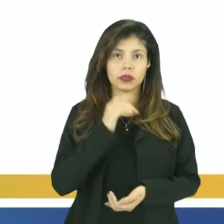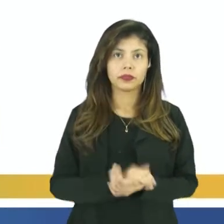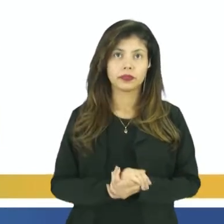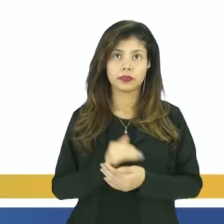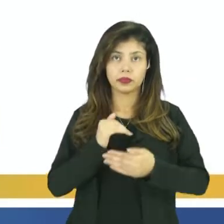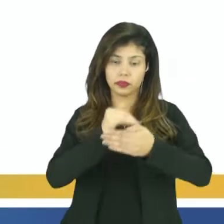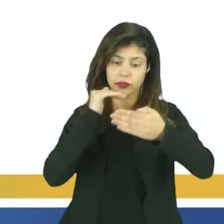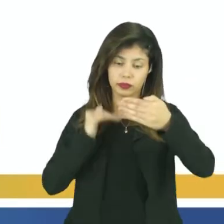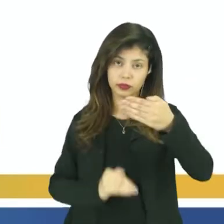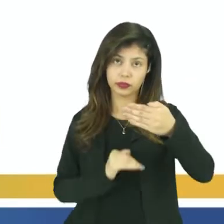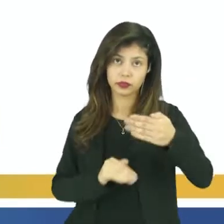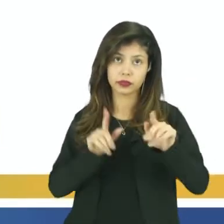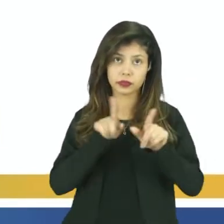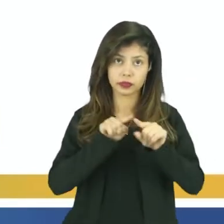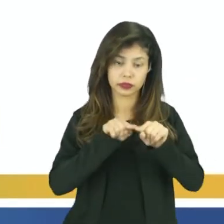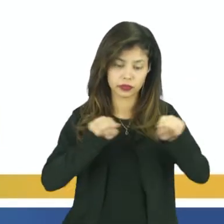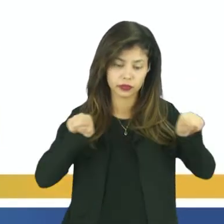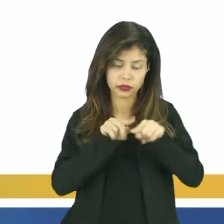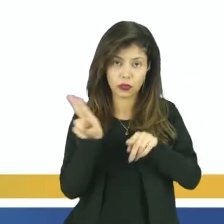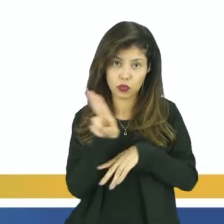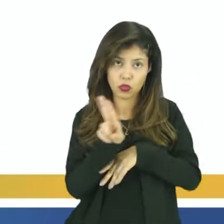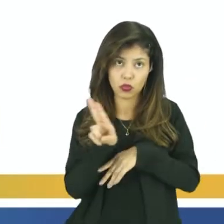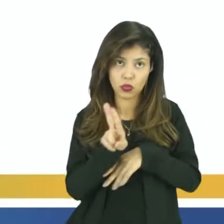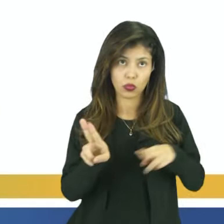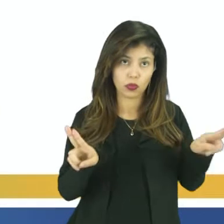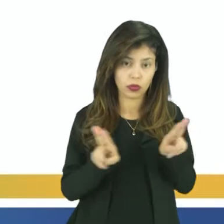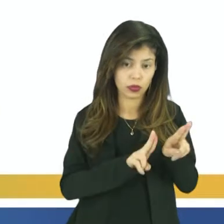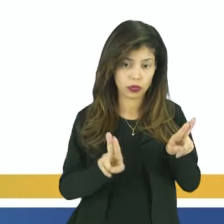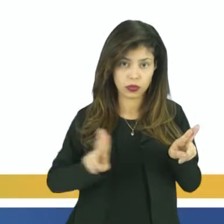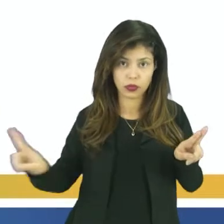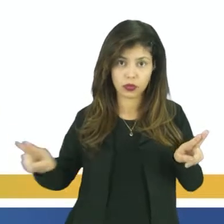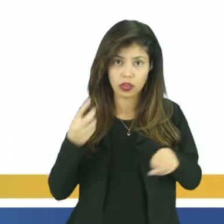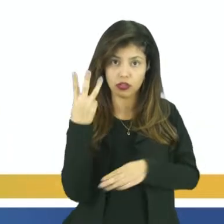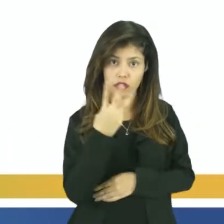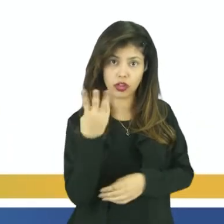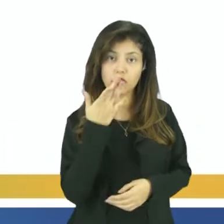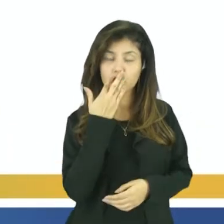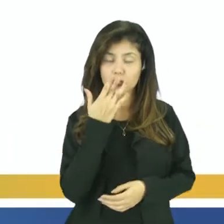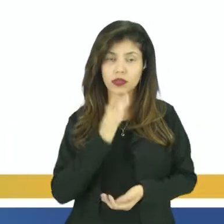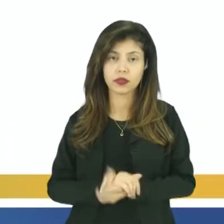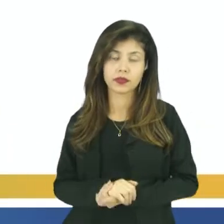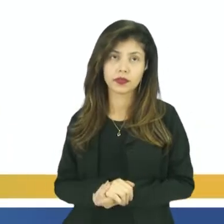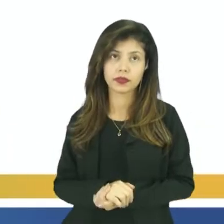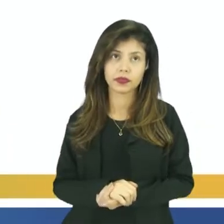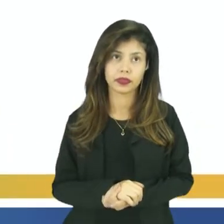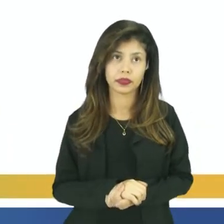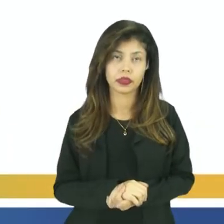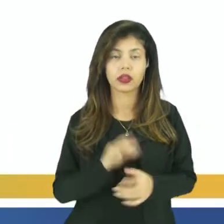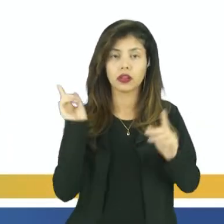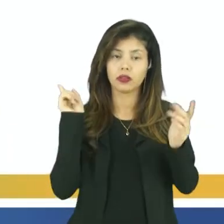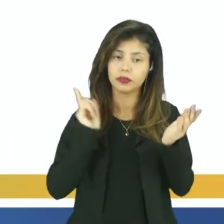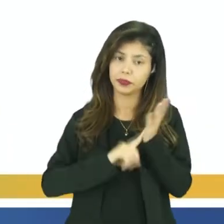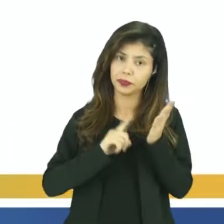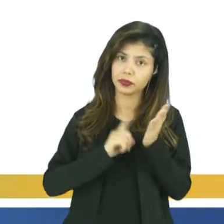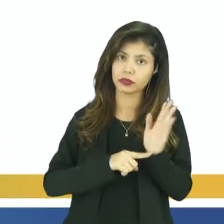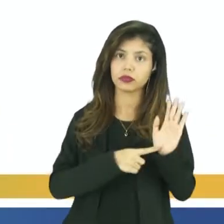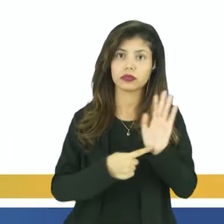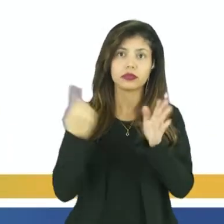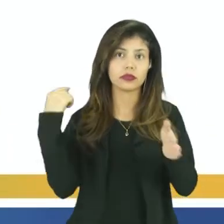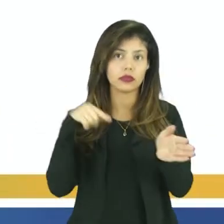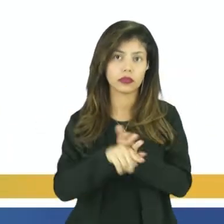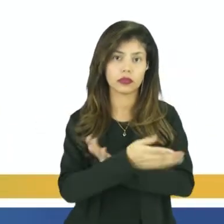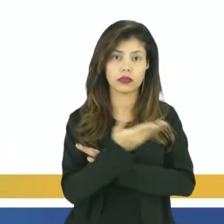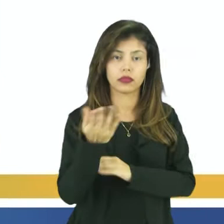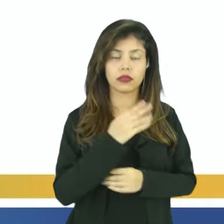abaixo do gráfico nós temos a legenda, aqui representa essas cores. Então, de acordo com a pergunta